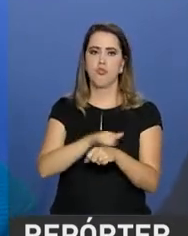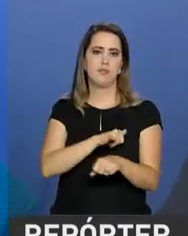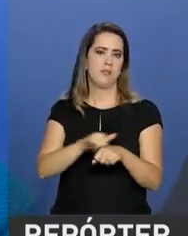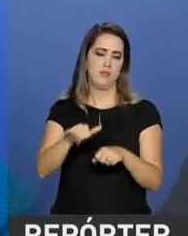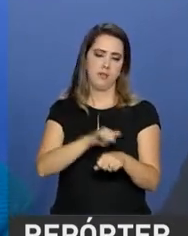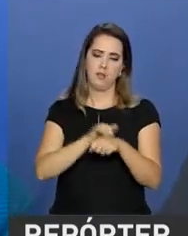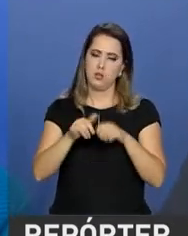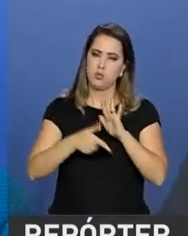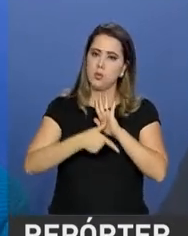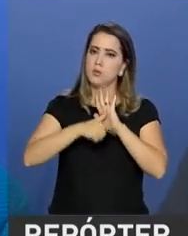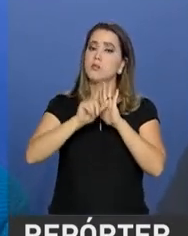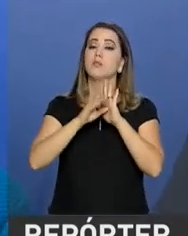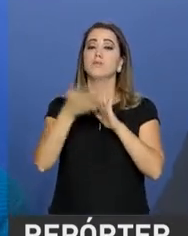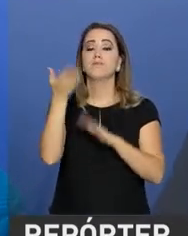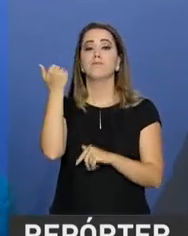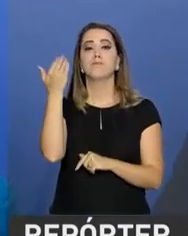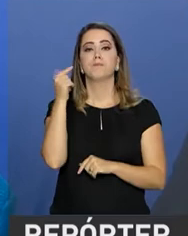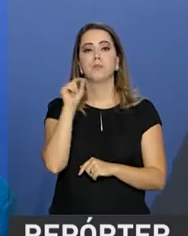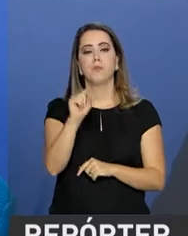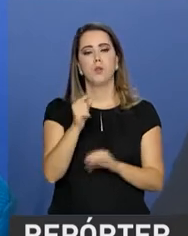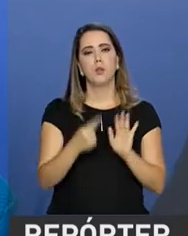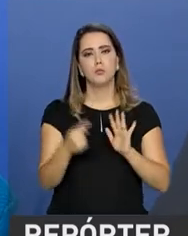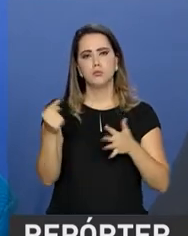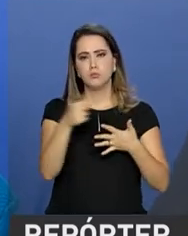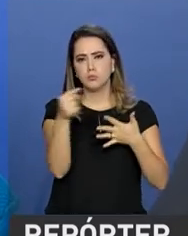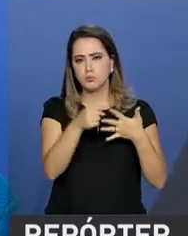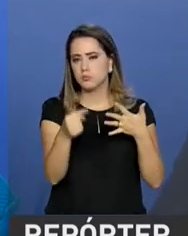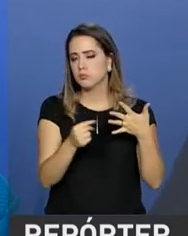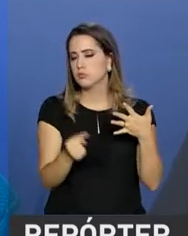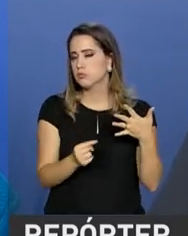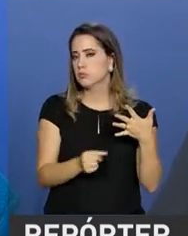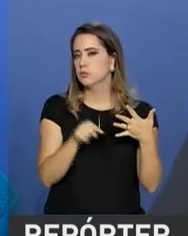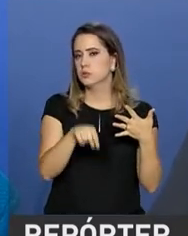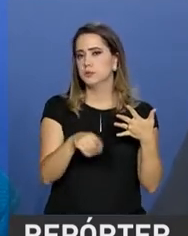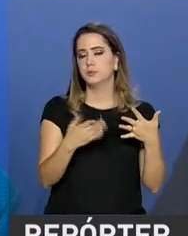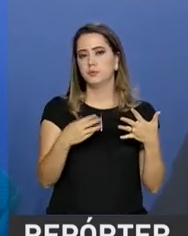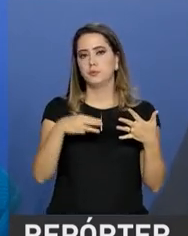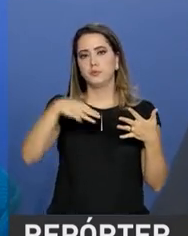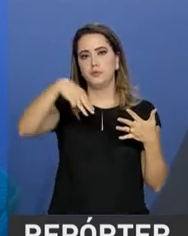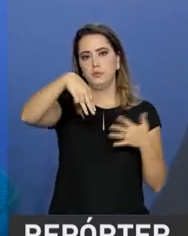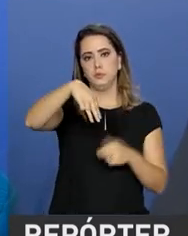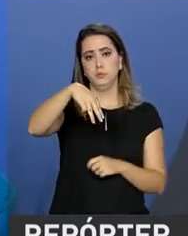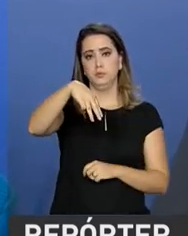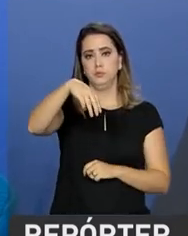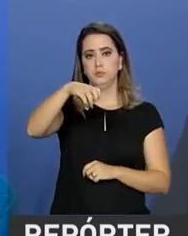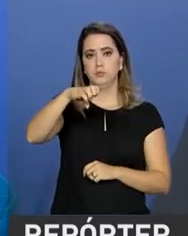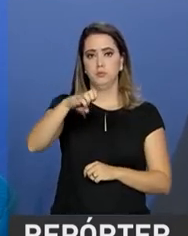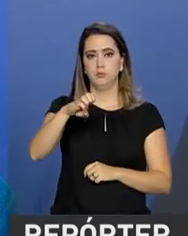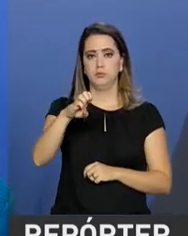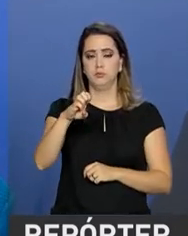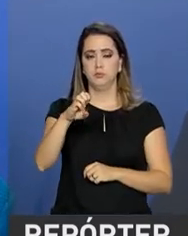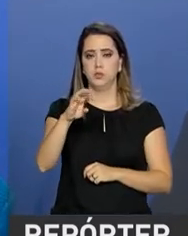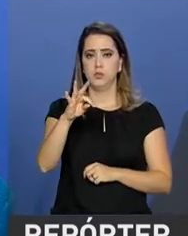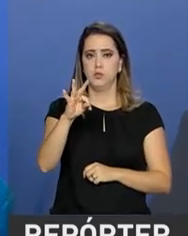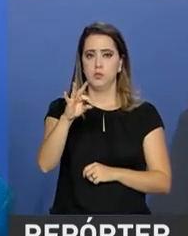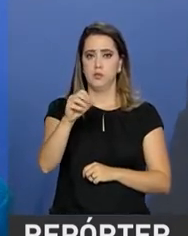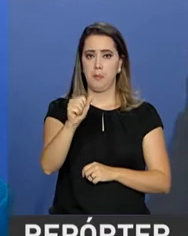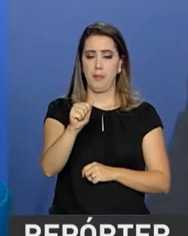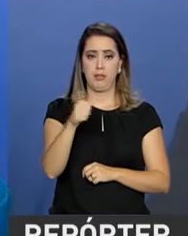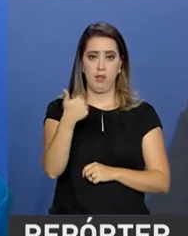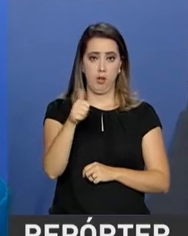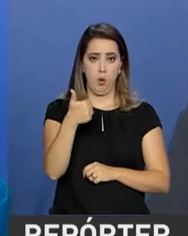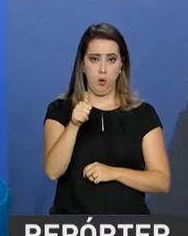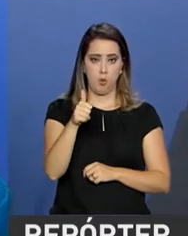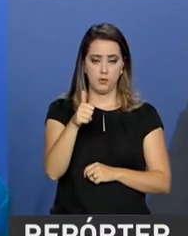foram apontados a meta 11 pelo menos 17 por cento